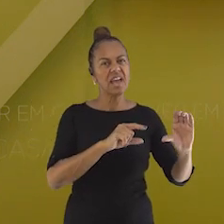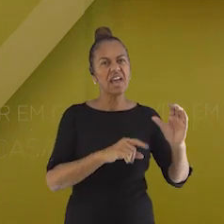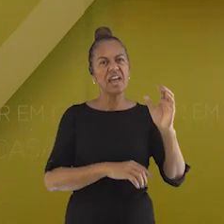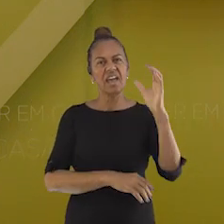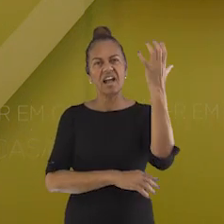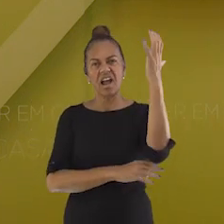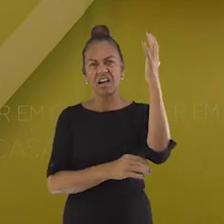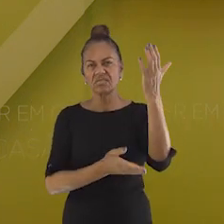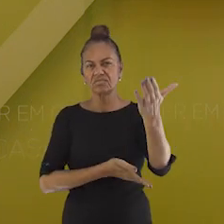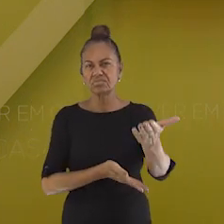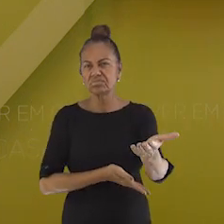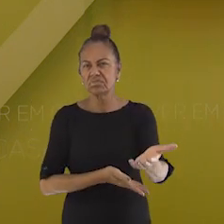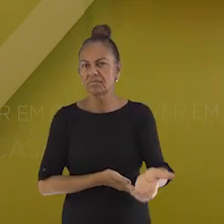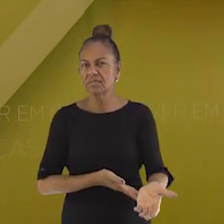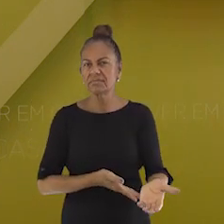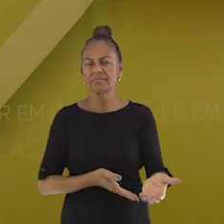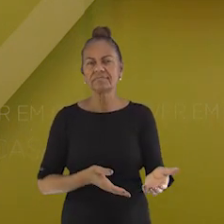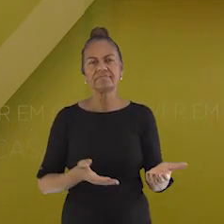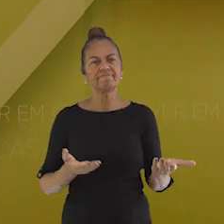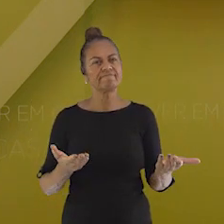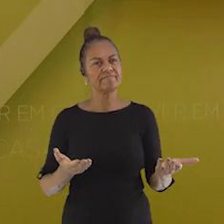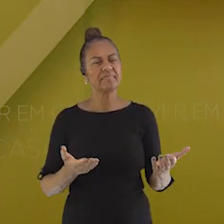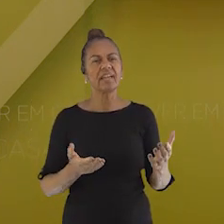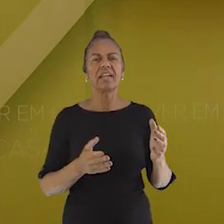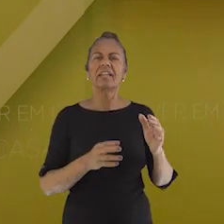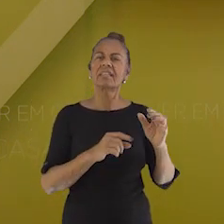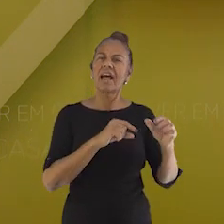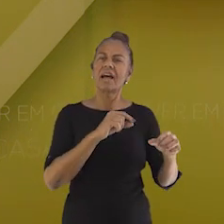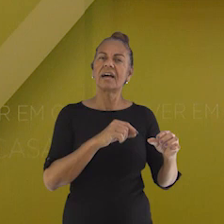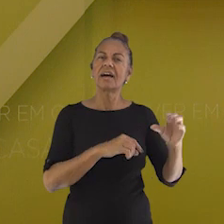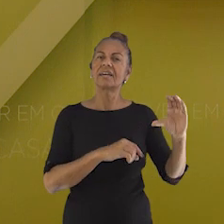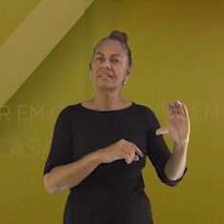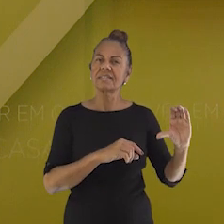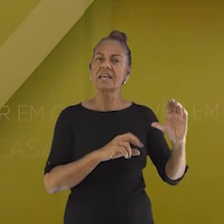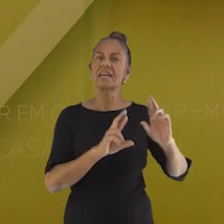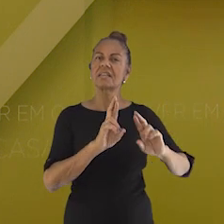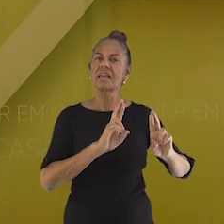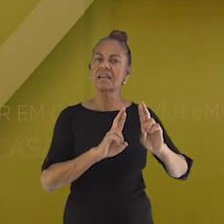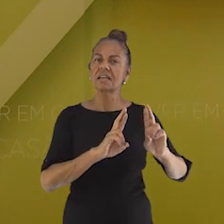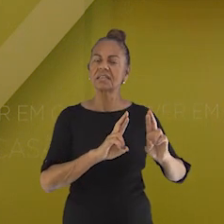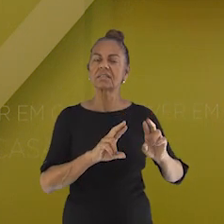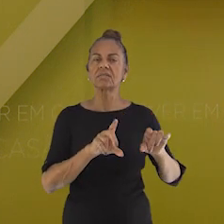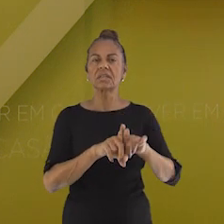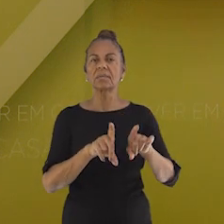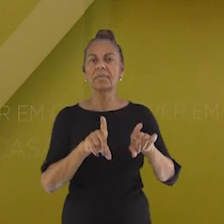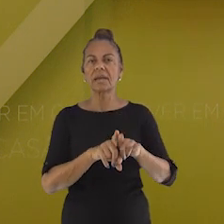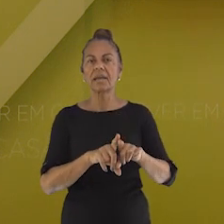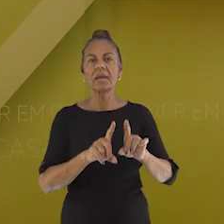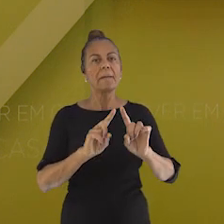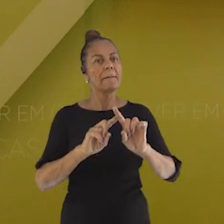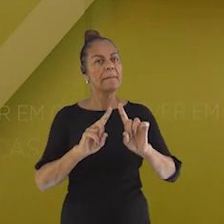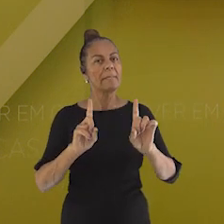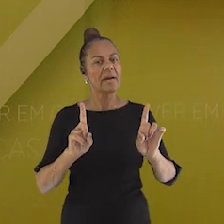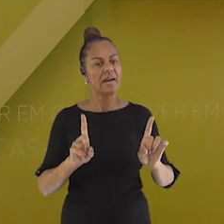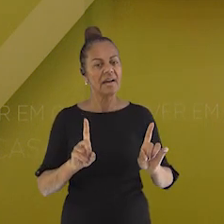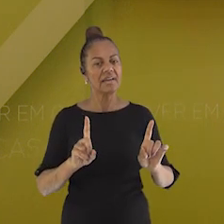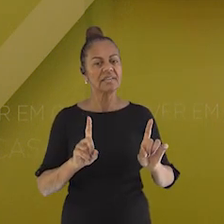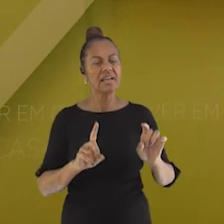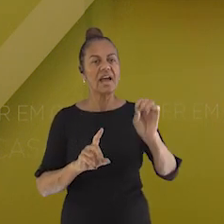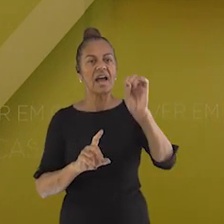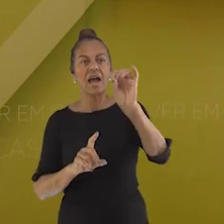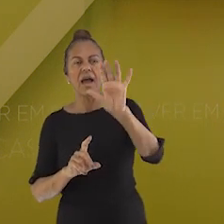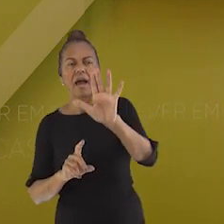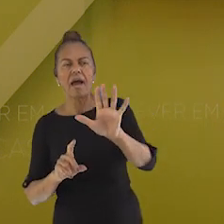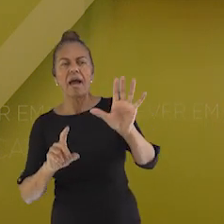C, desmatamento? O desmatamento até tem relação com a violência sofrida nos manguezais, porém, não